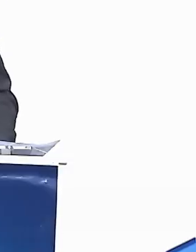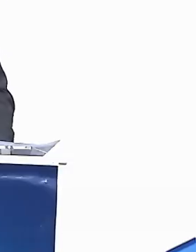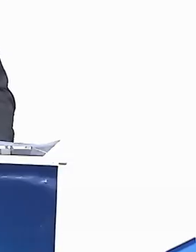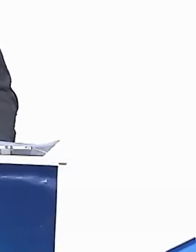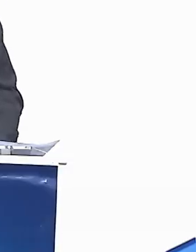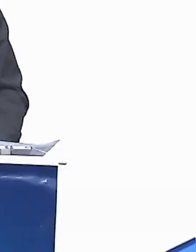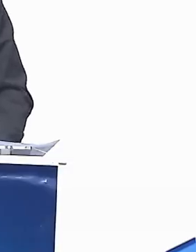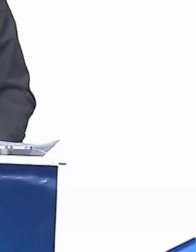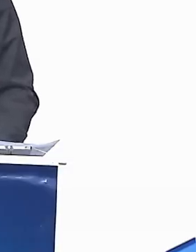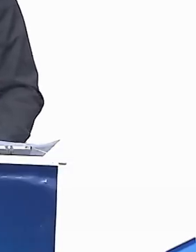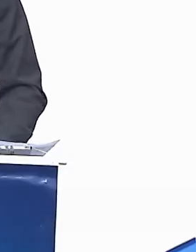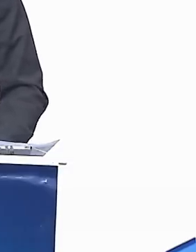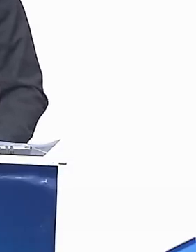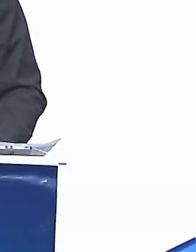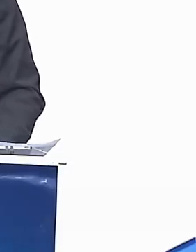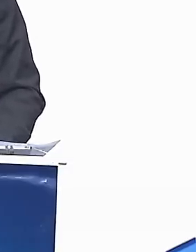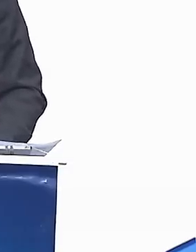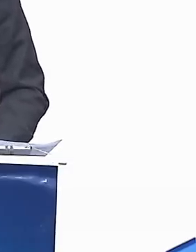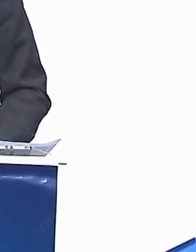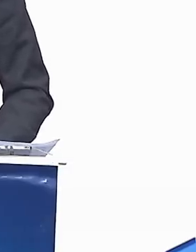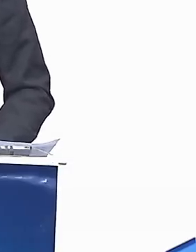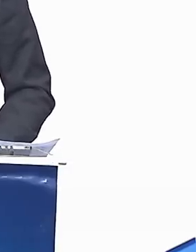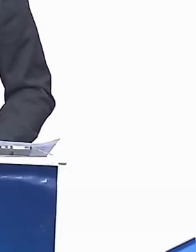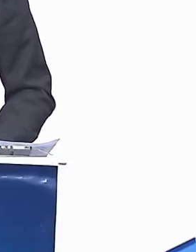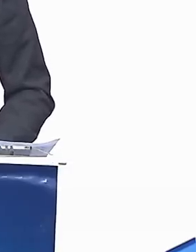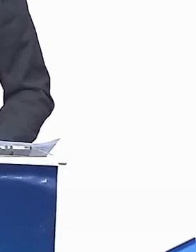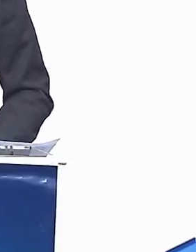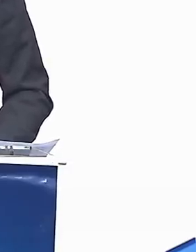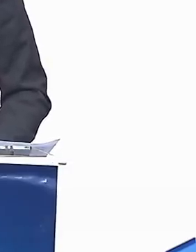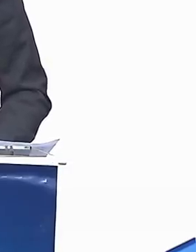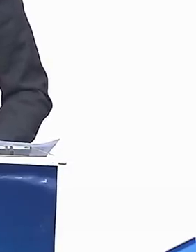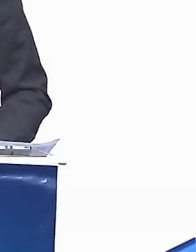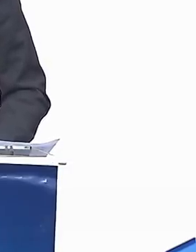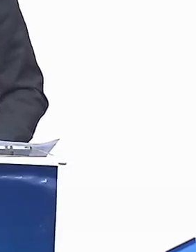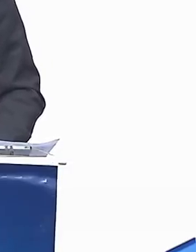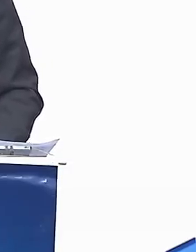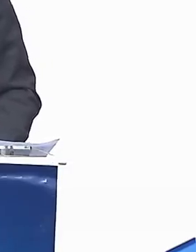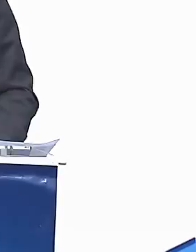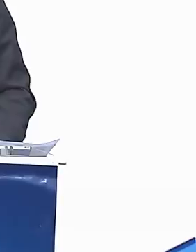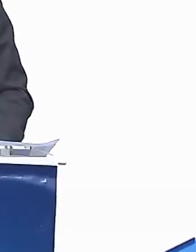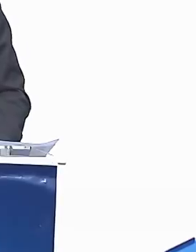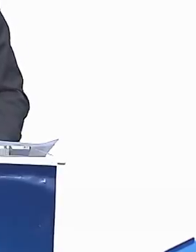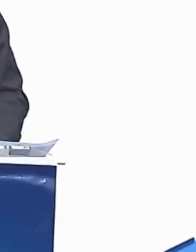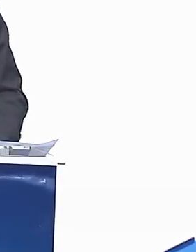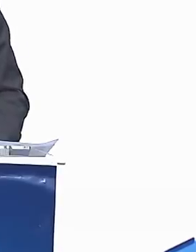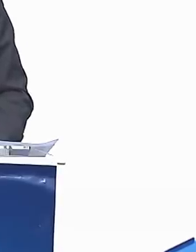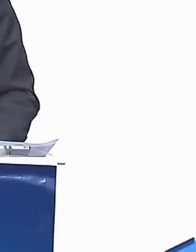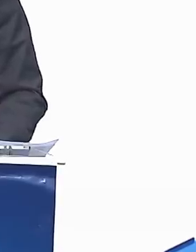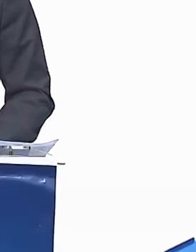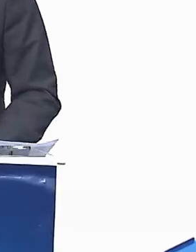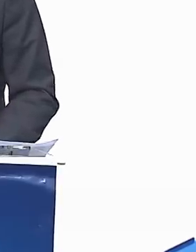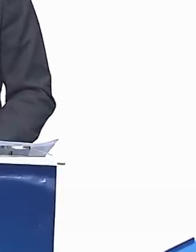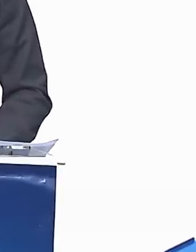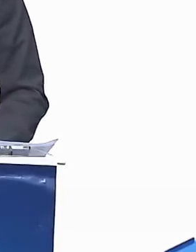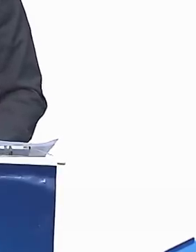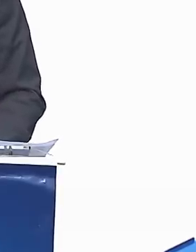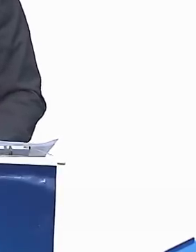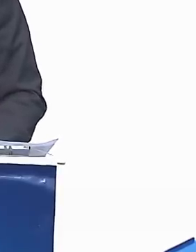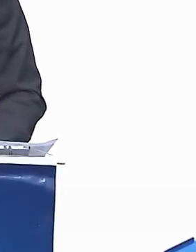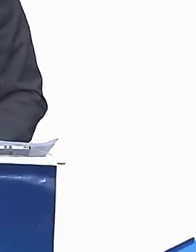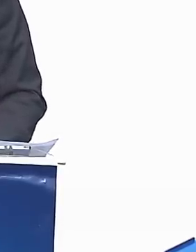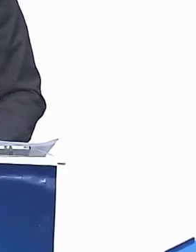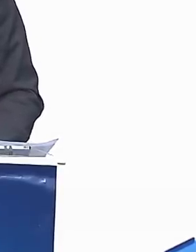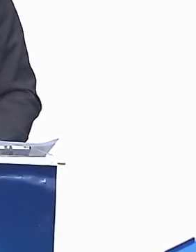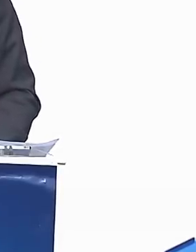ela veio em uma boa hora. E a minha equipe econômica, a nossa equipe econômica, a de todos vocês, disse que a